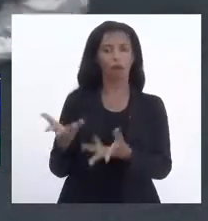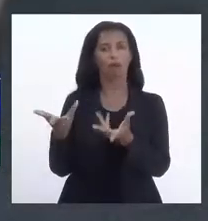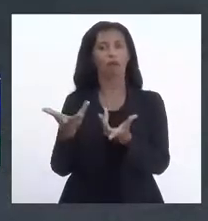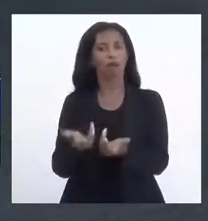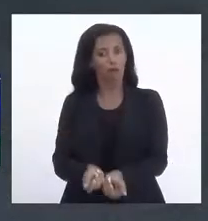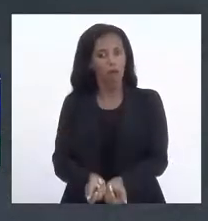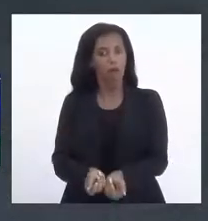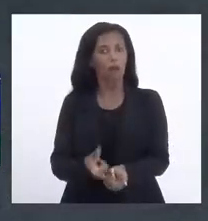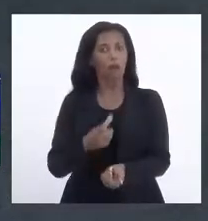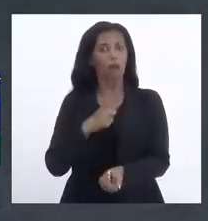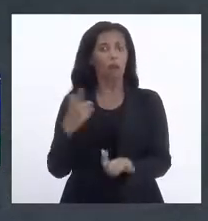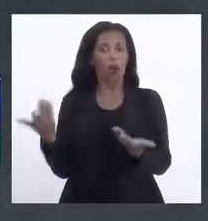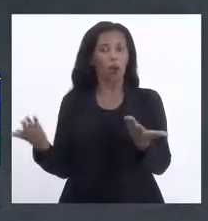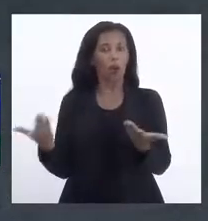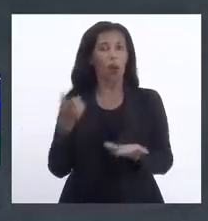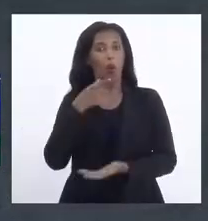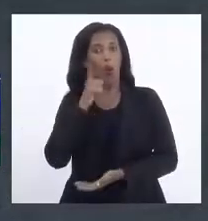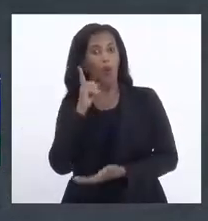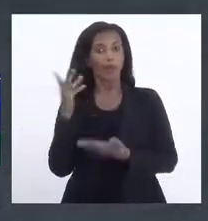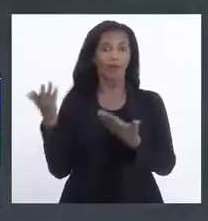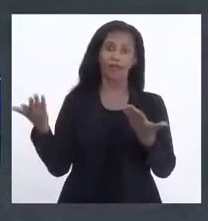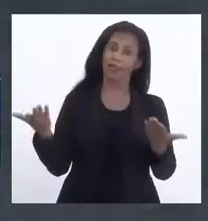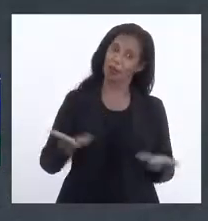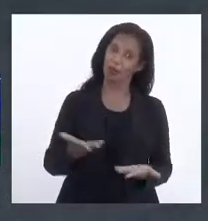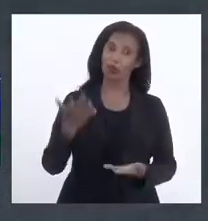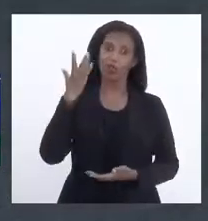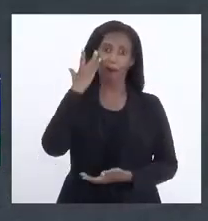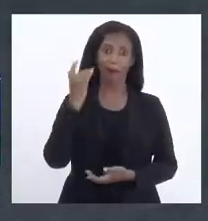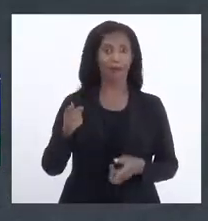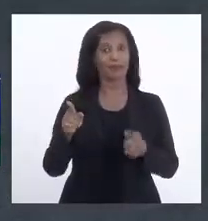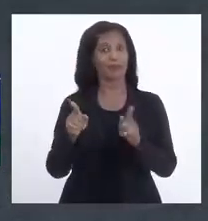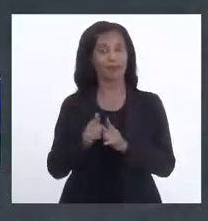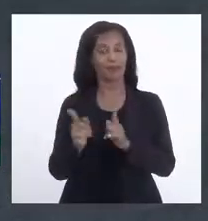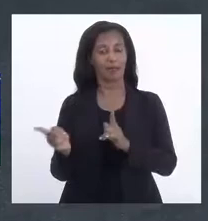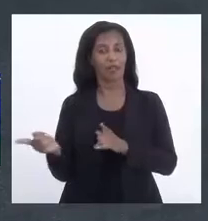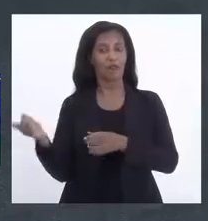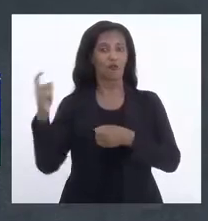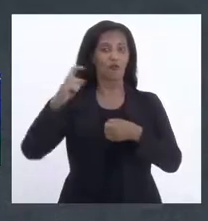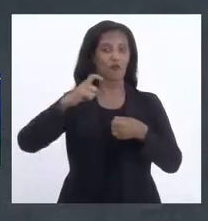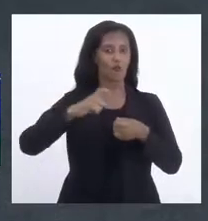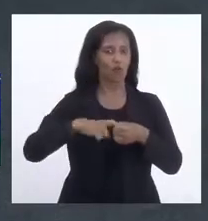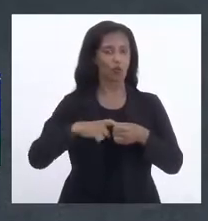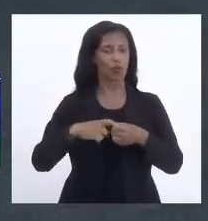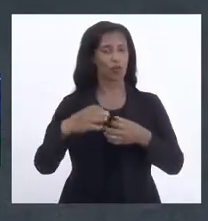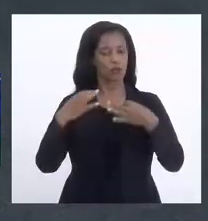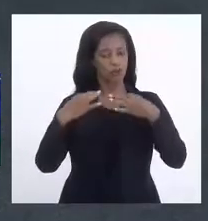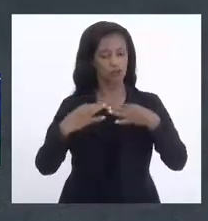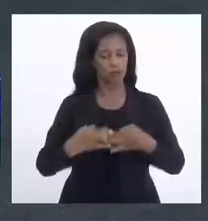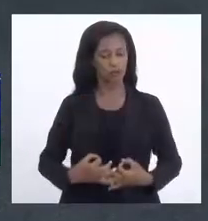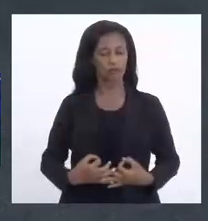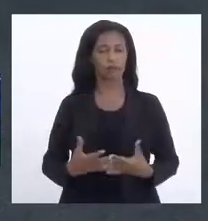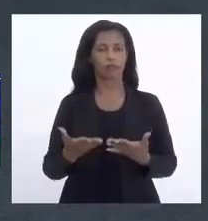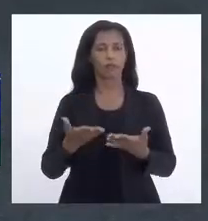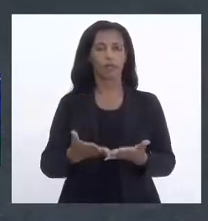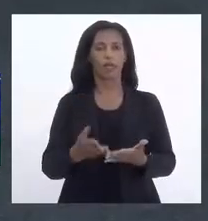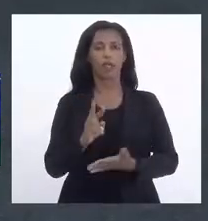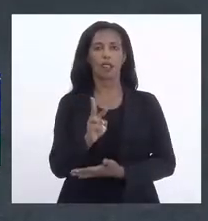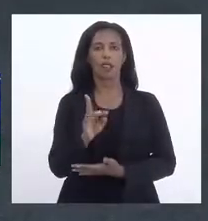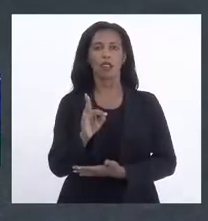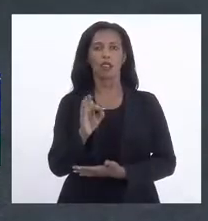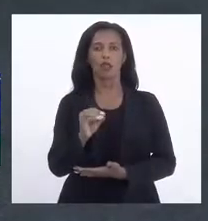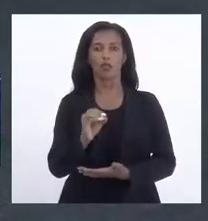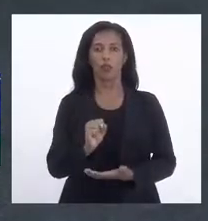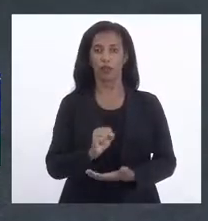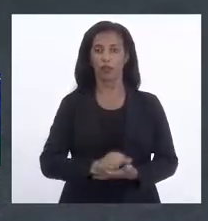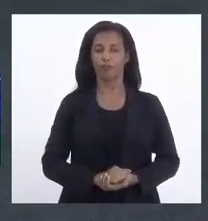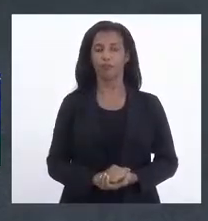que estejamos ontem e hoje, assim será amanhã, voltando com essa serenidade à questão dos vetos. Mas